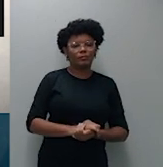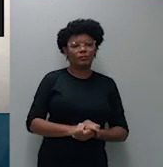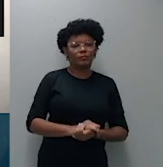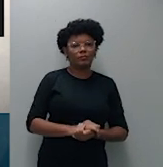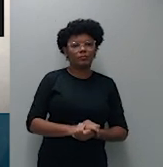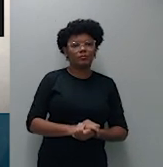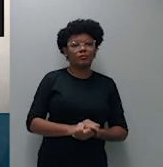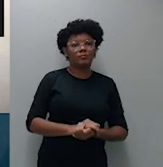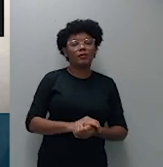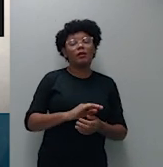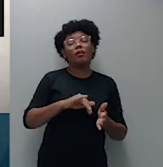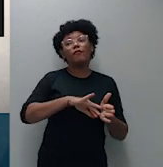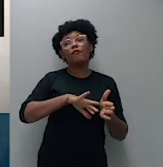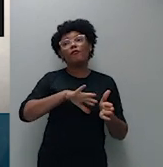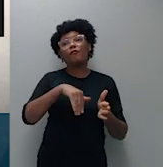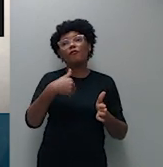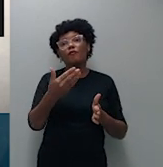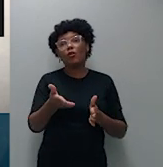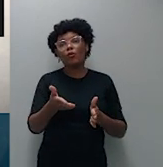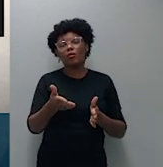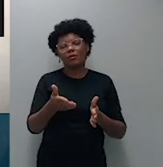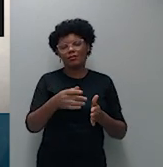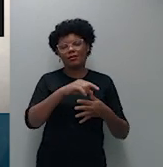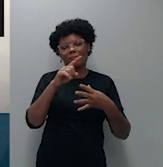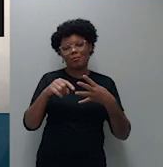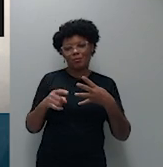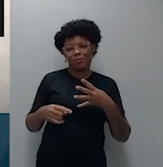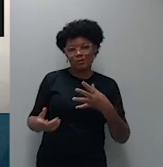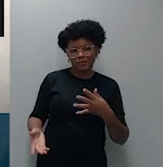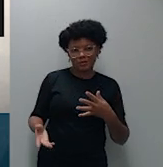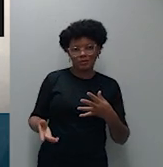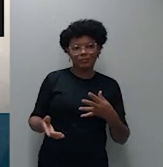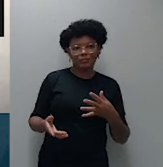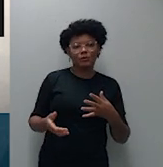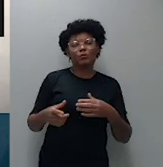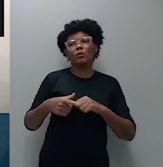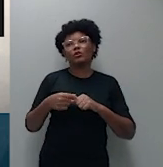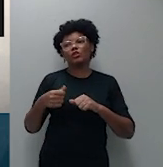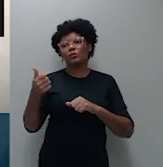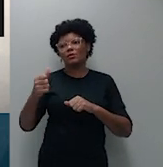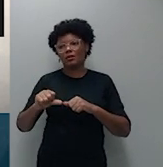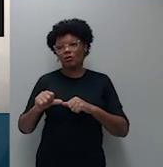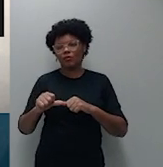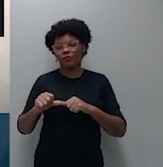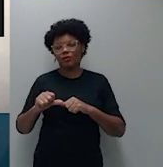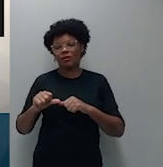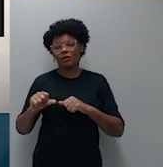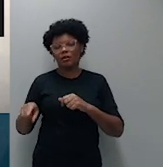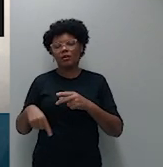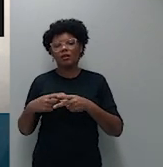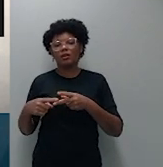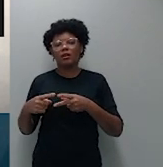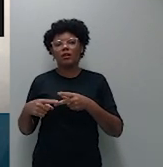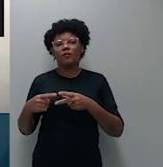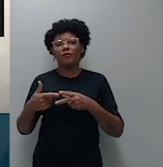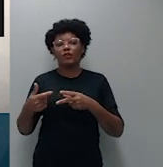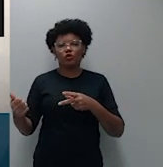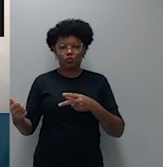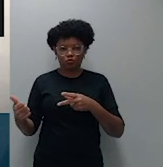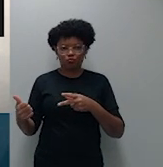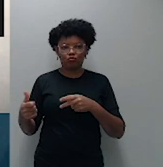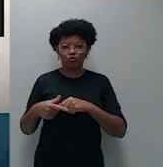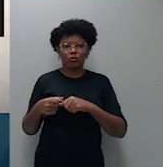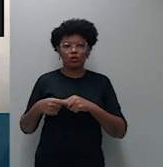daquelas hipóteses do artigo 19 e 6 do artigo 21 da lei